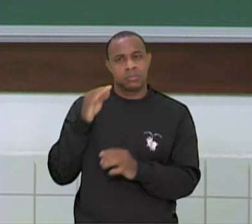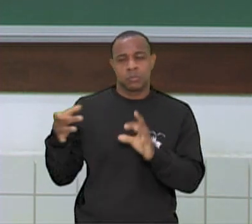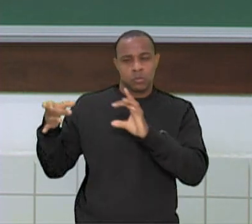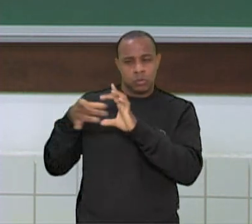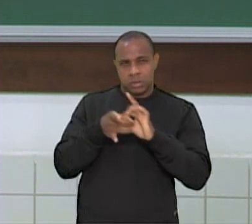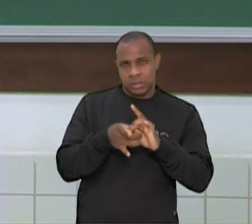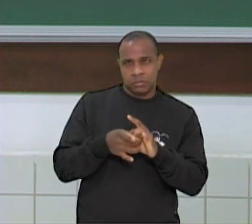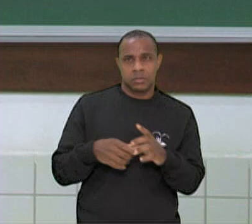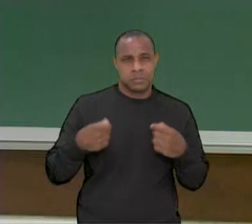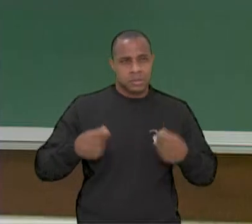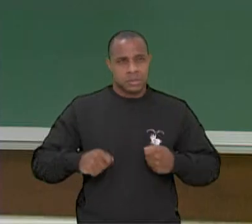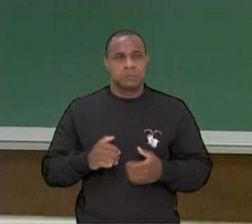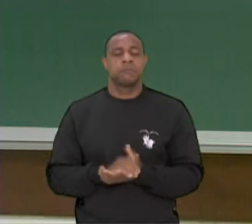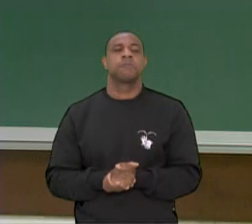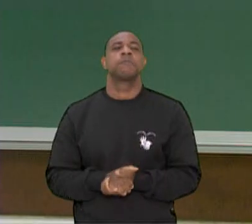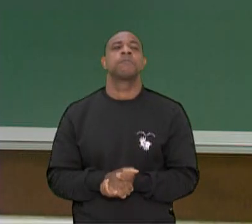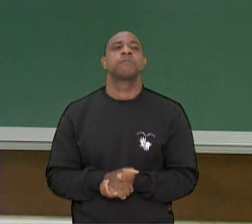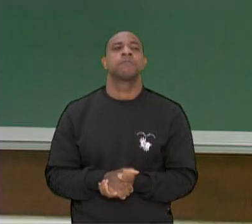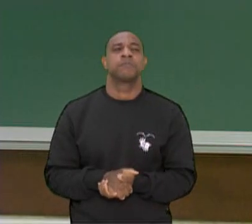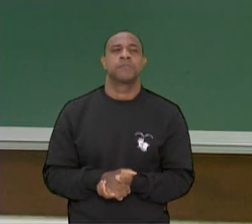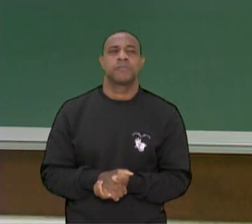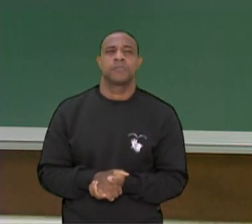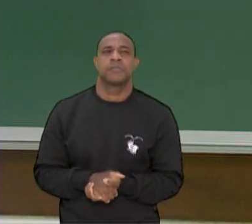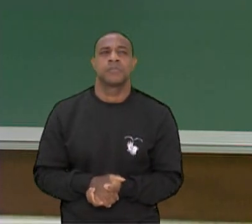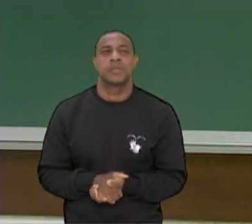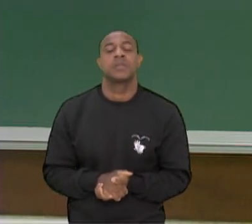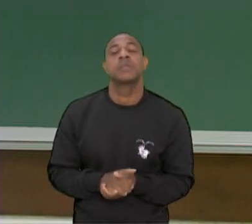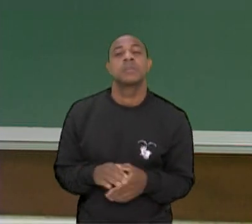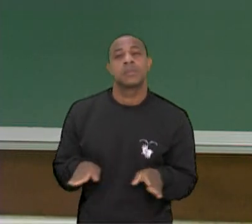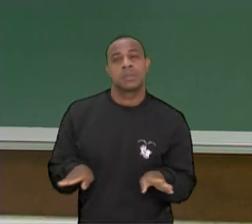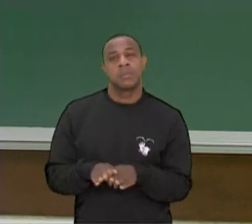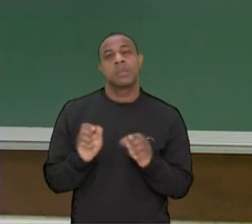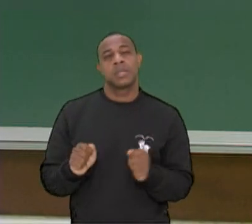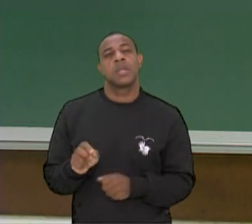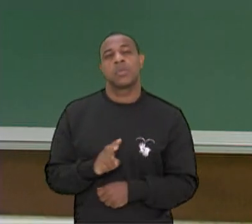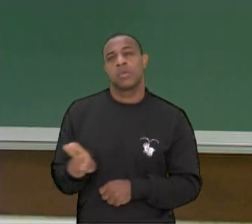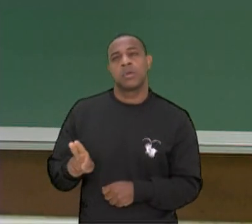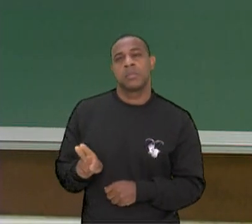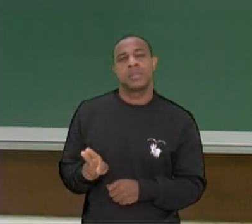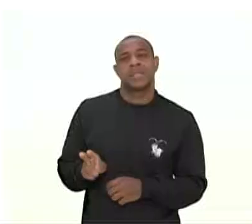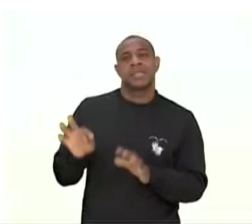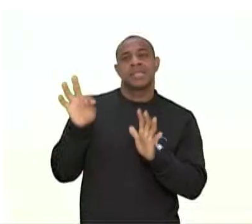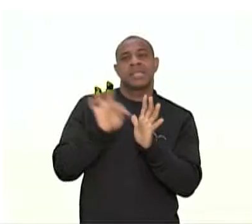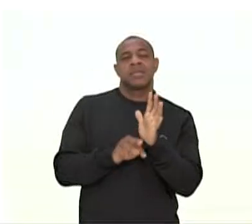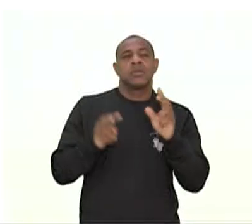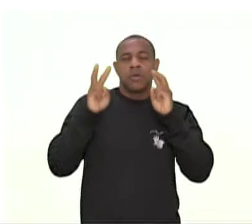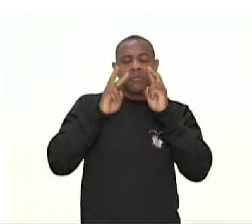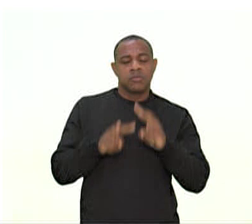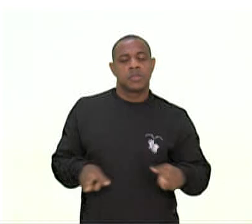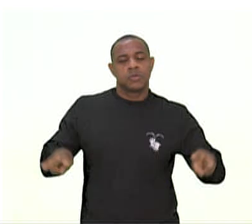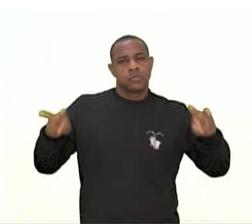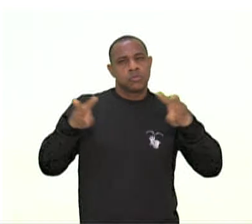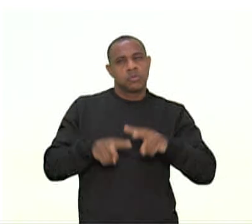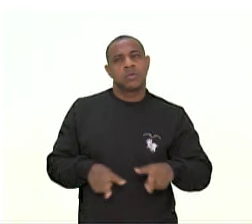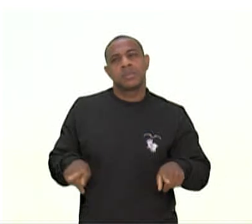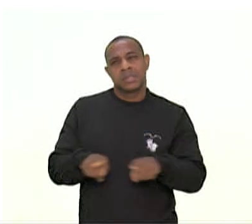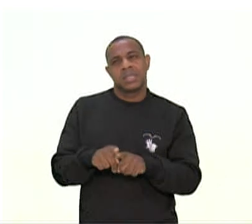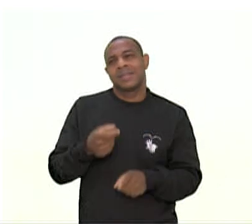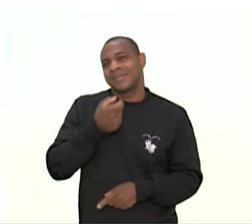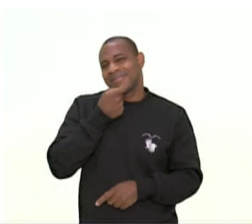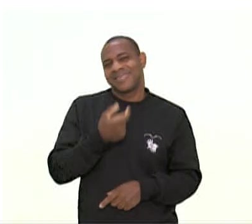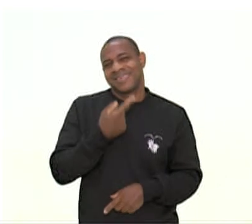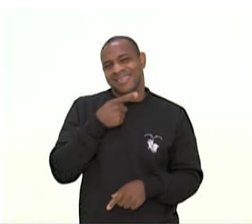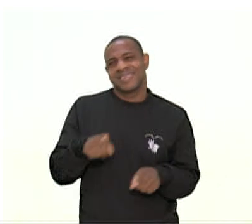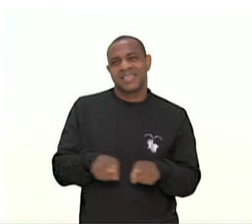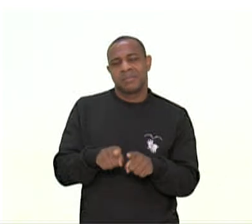contexto dela. Vamos ver aqui. Ela também pode ser chamada de texto visual, em que utiliza o humor ao mesmo tempo, em